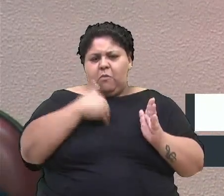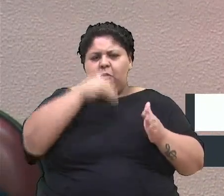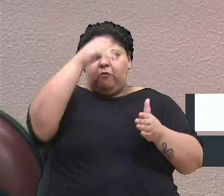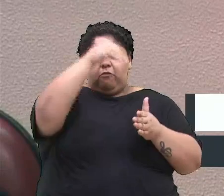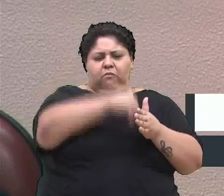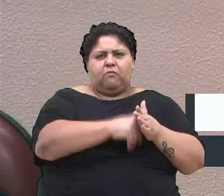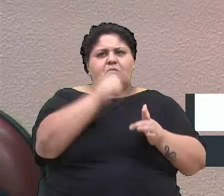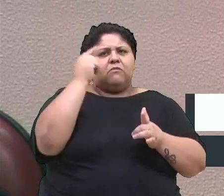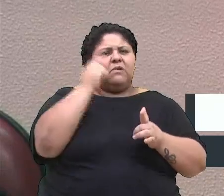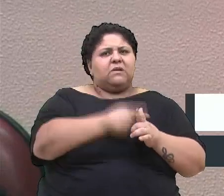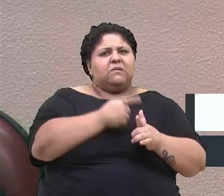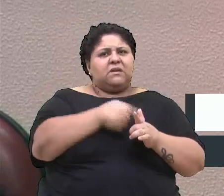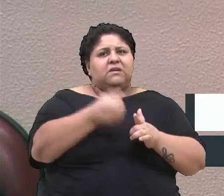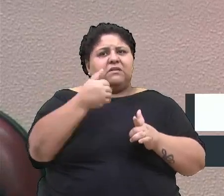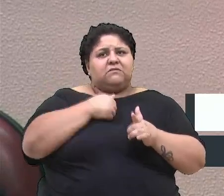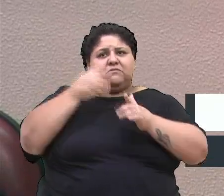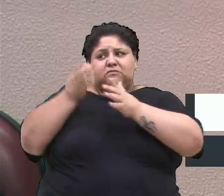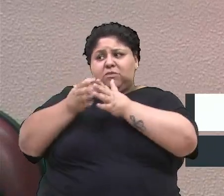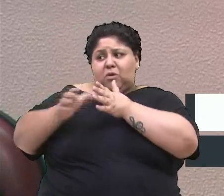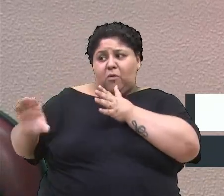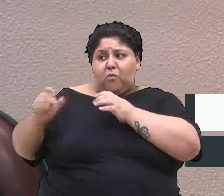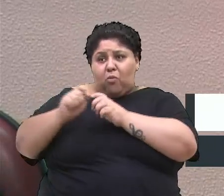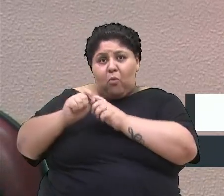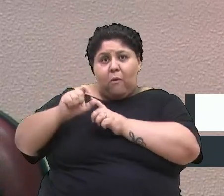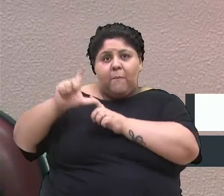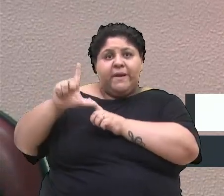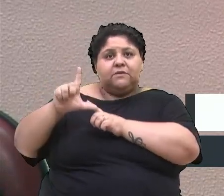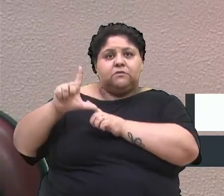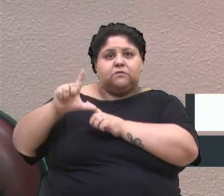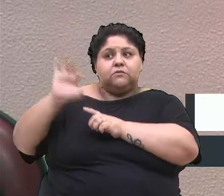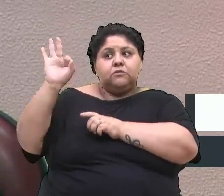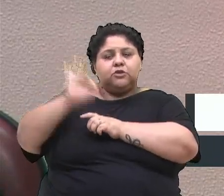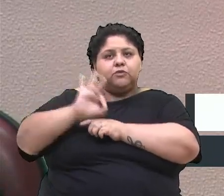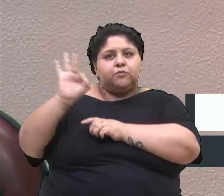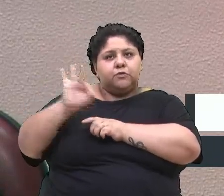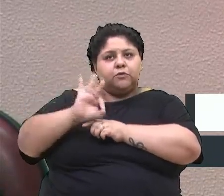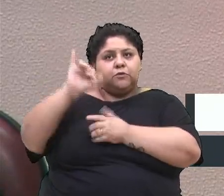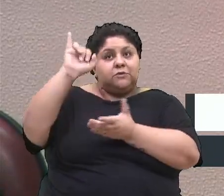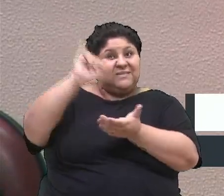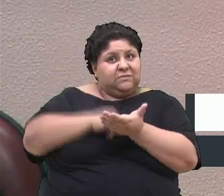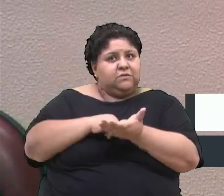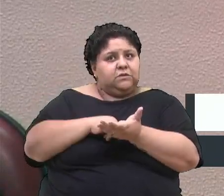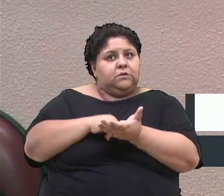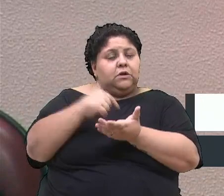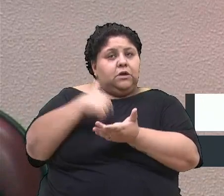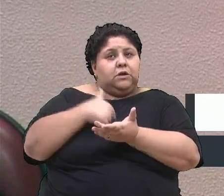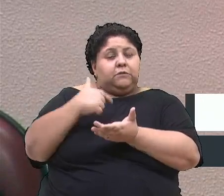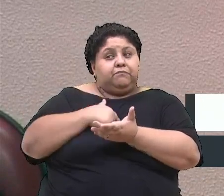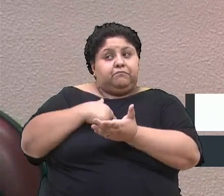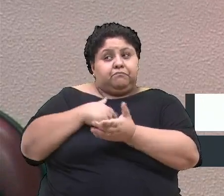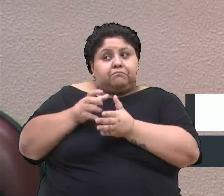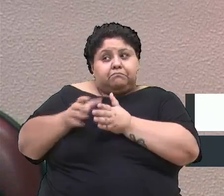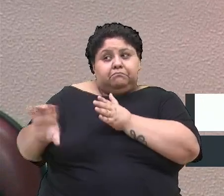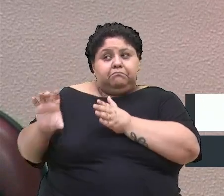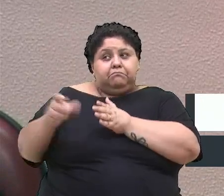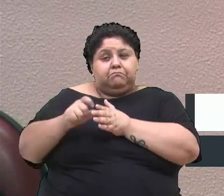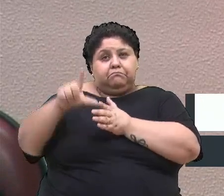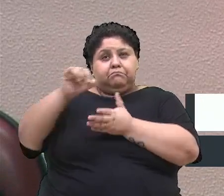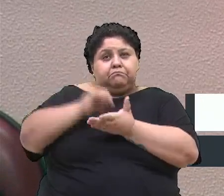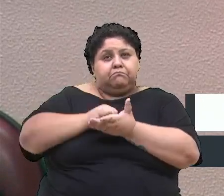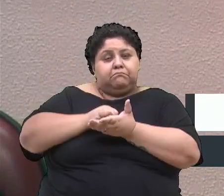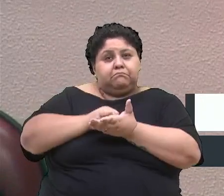eu sou contra aumento de impostos. Eu sou contra aumento de impostos a